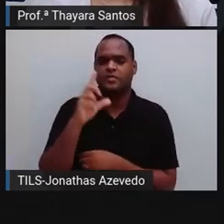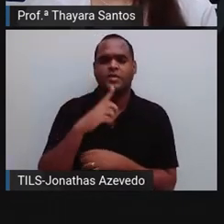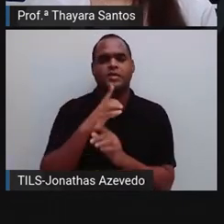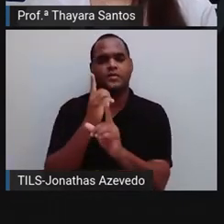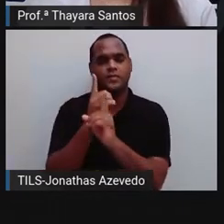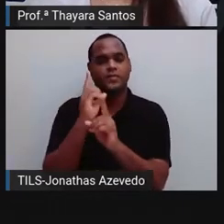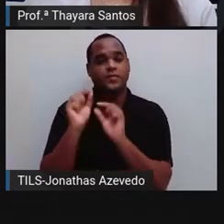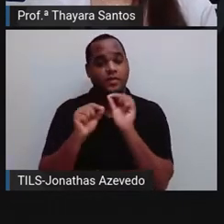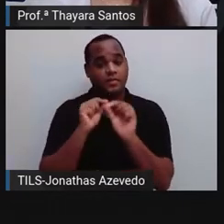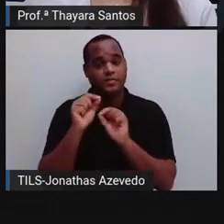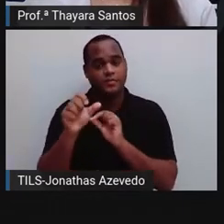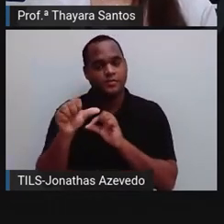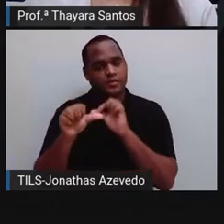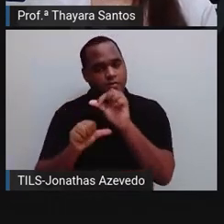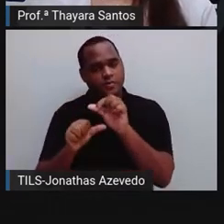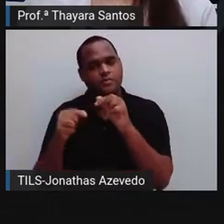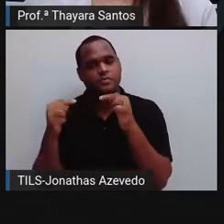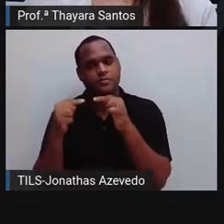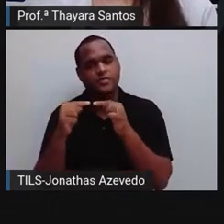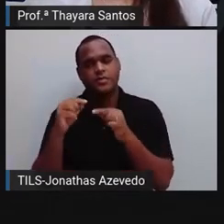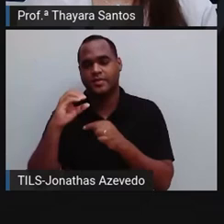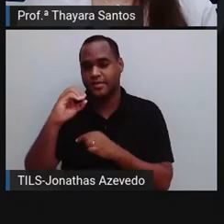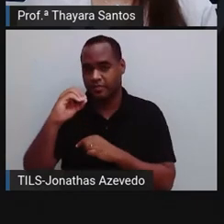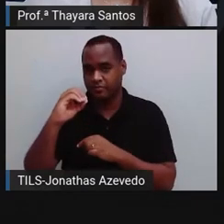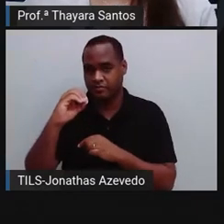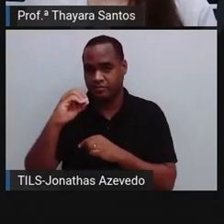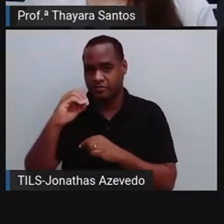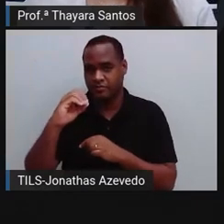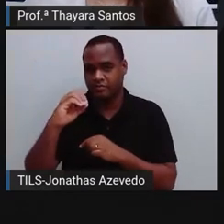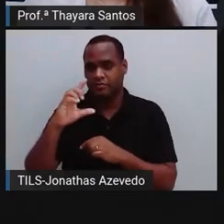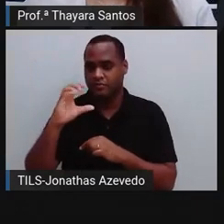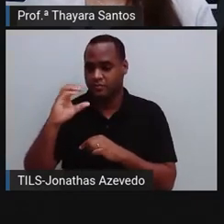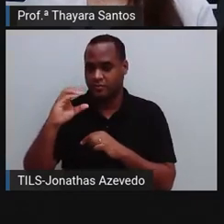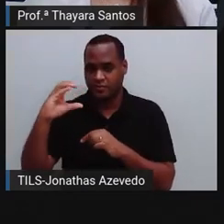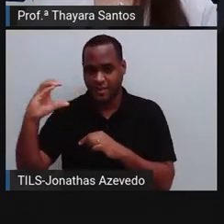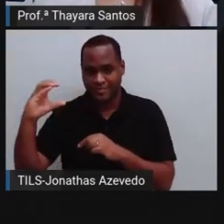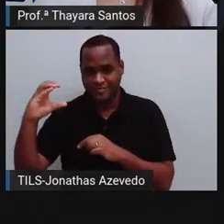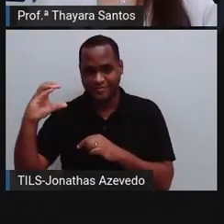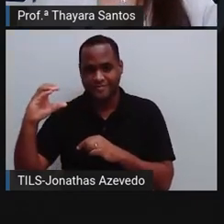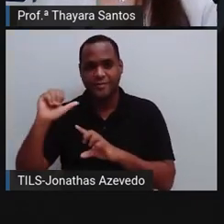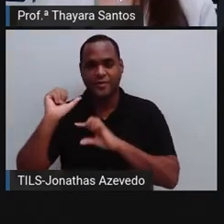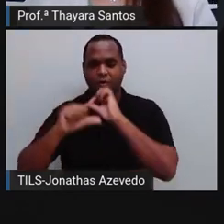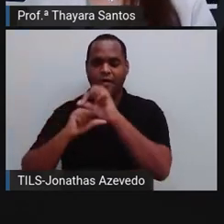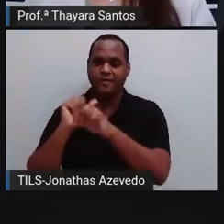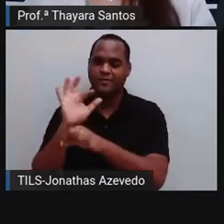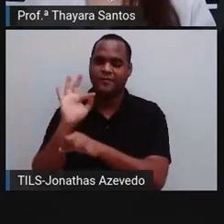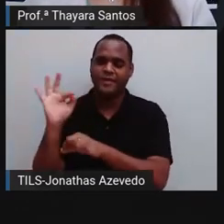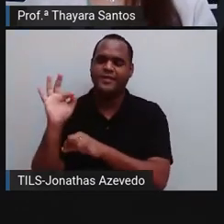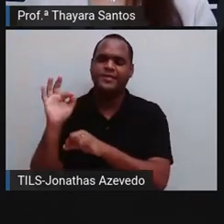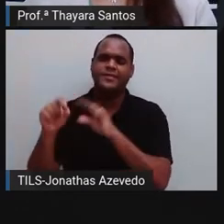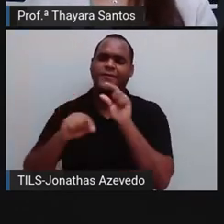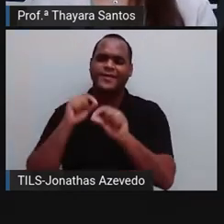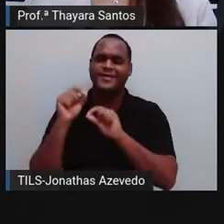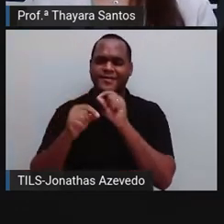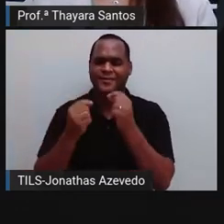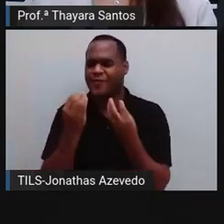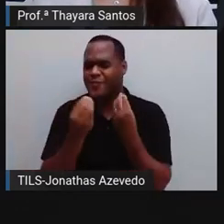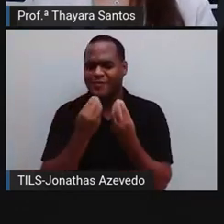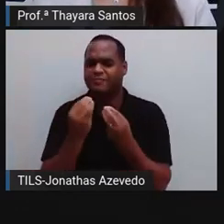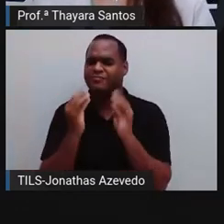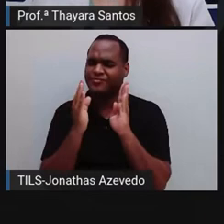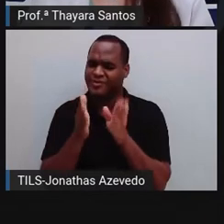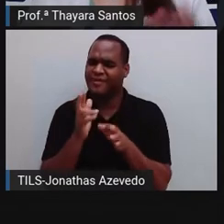está dizendo, ó, para eu transformar 0 graus em Fahrenheit, 0 graus Celsius em Fahrenheit, ele já